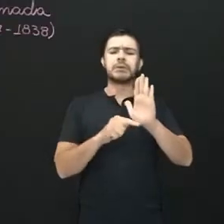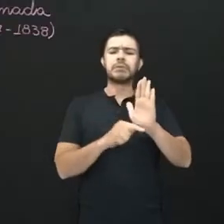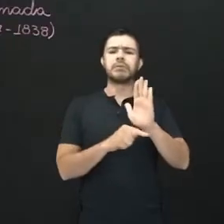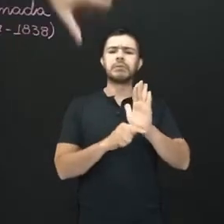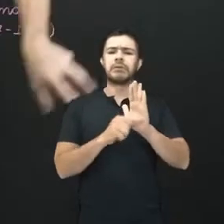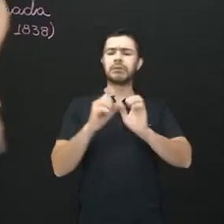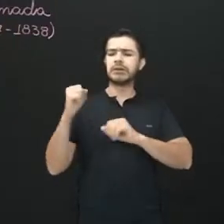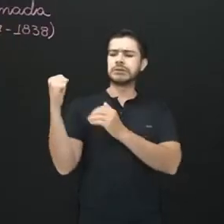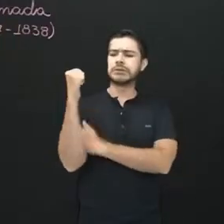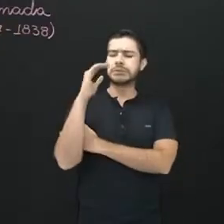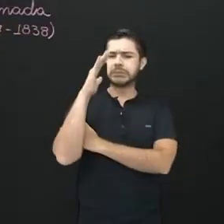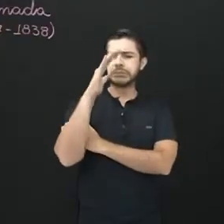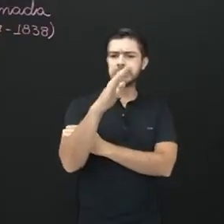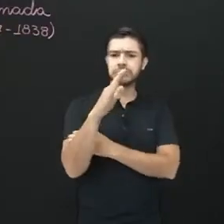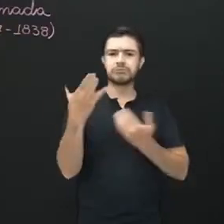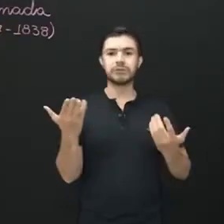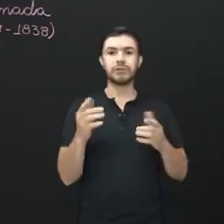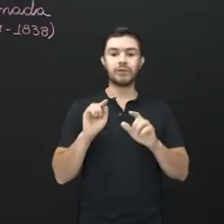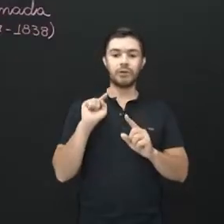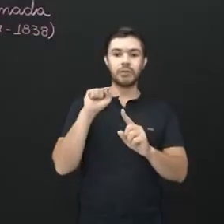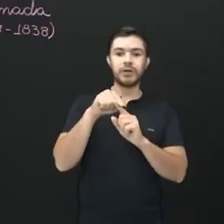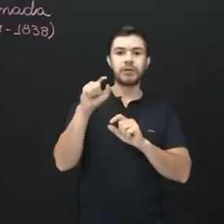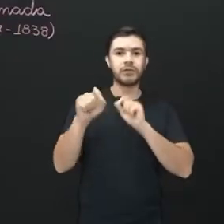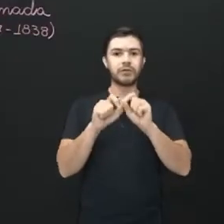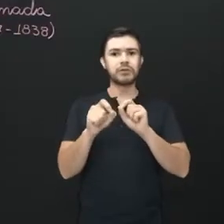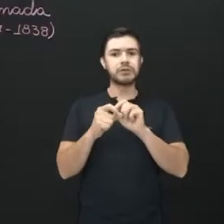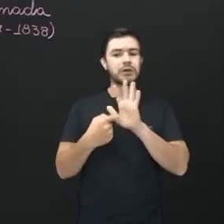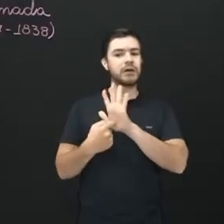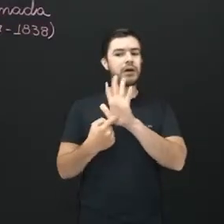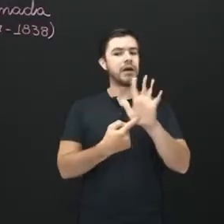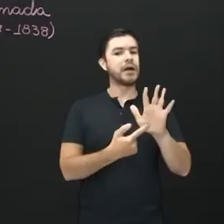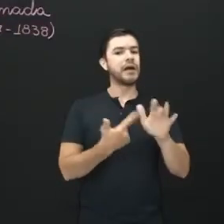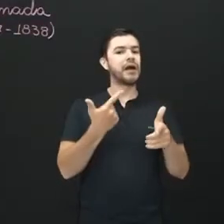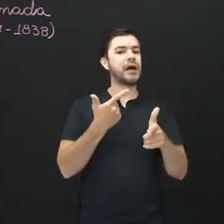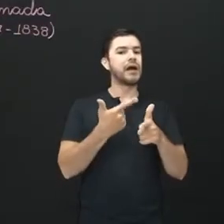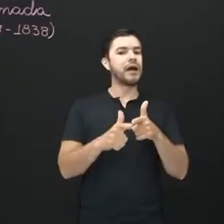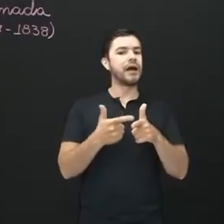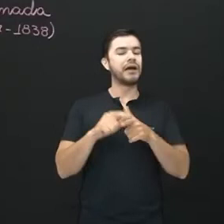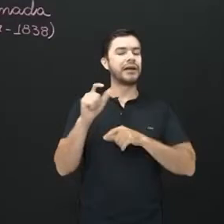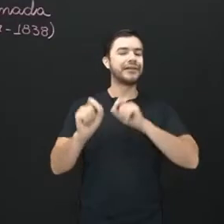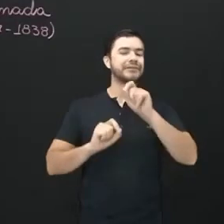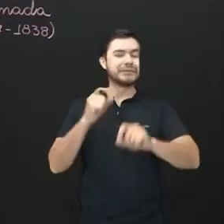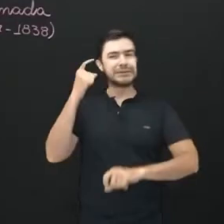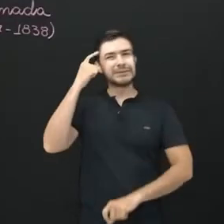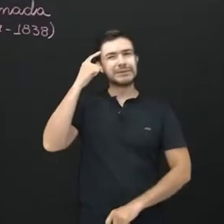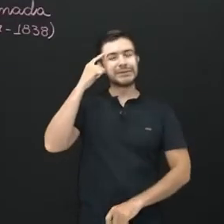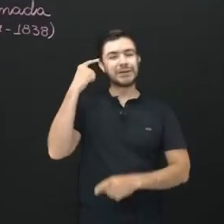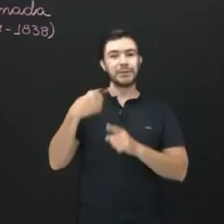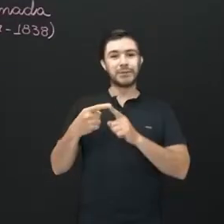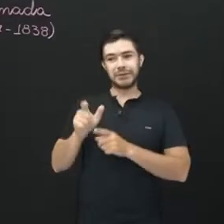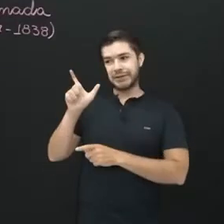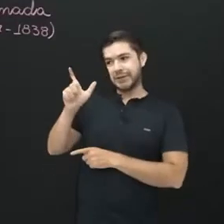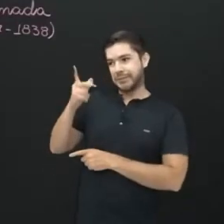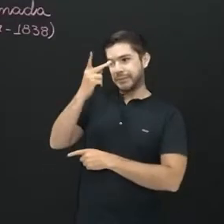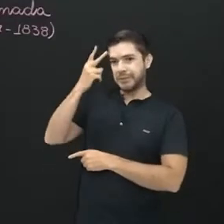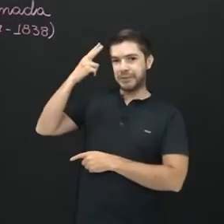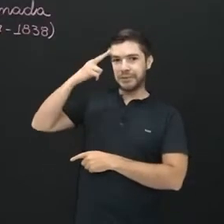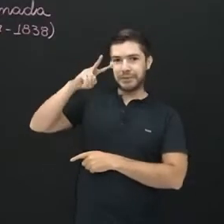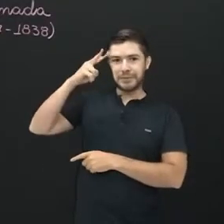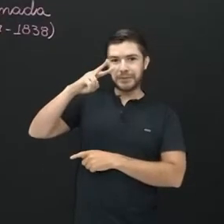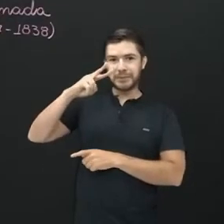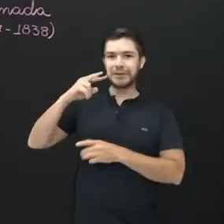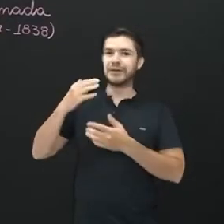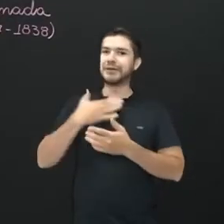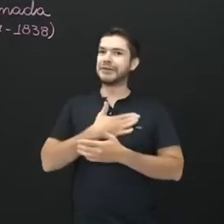Meu objetivo aqui com vocês é trazer um problema. Eu já sempre menciono que historiador gosta de problema. O que isso